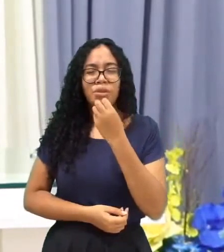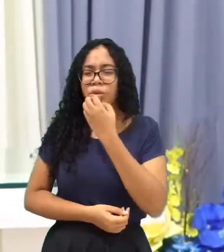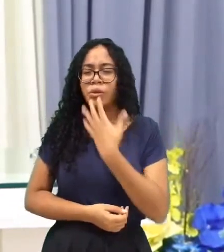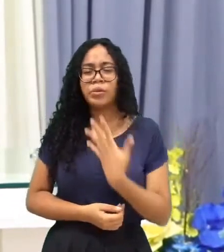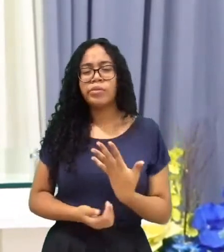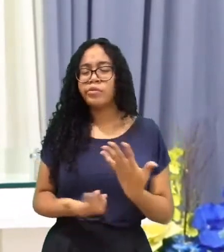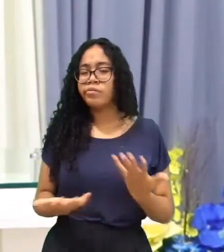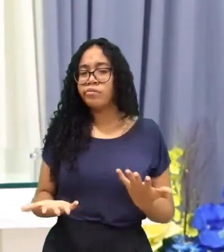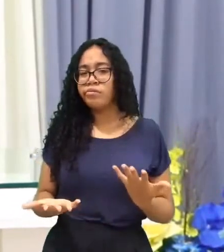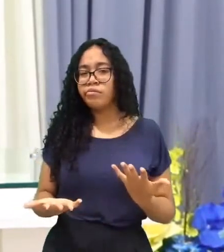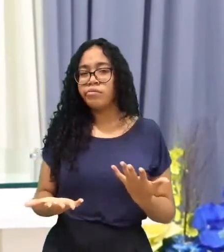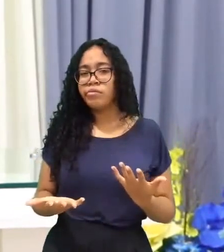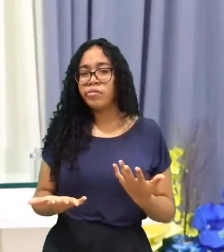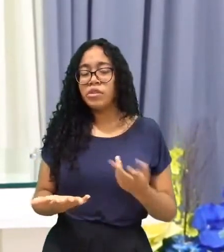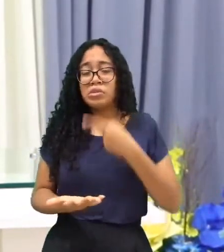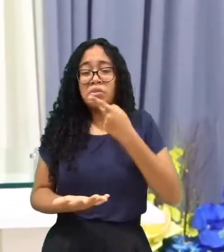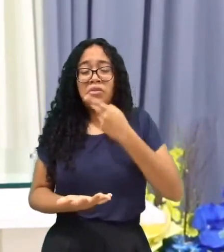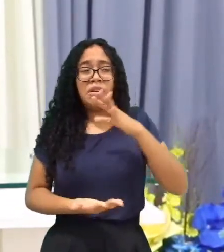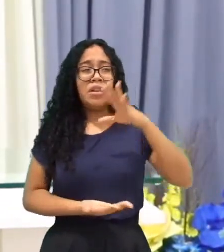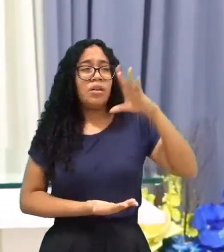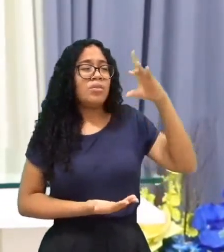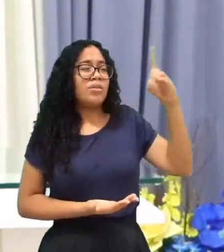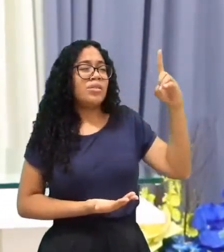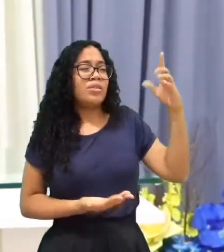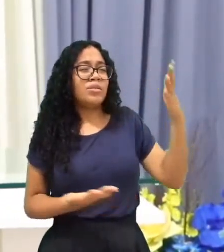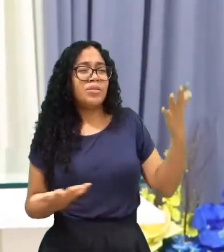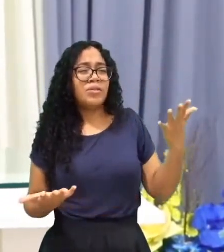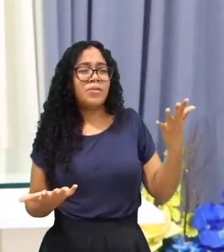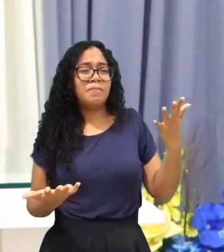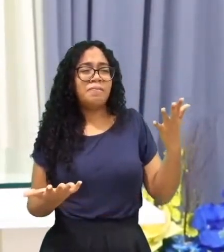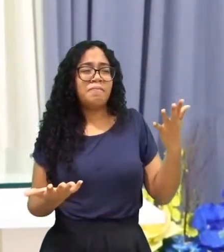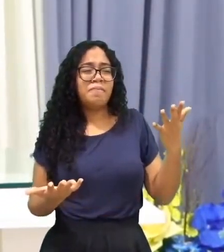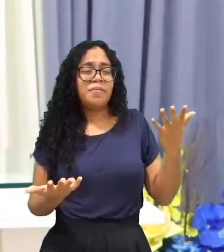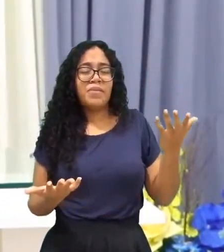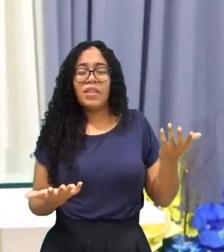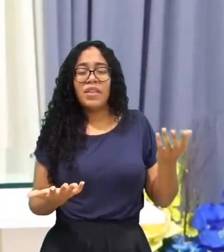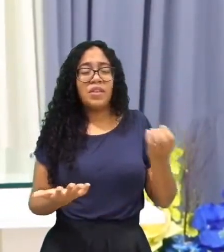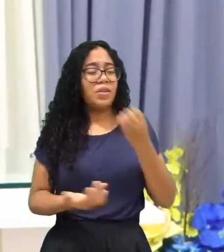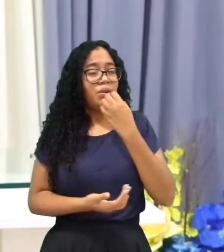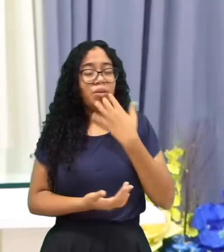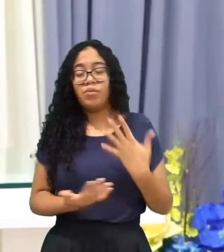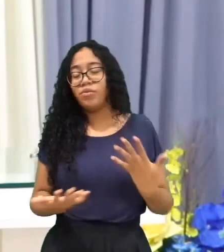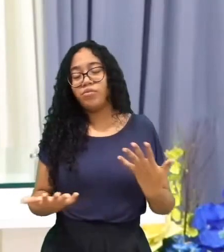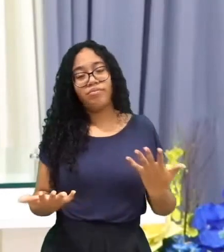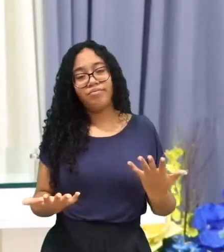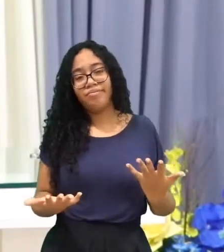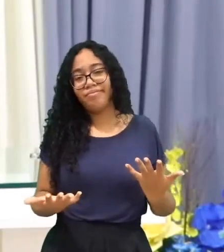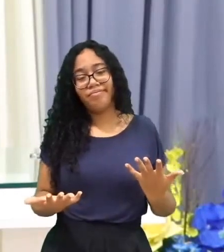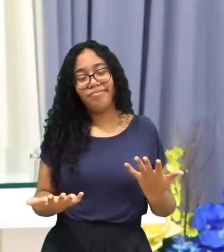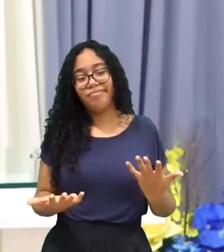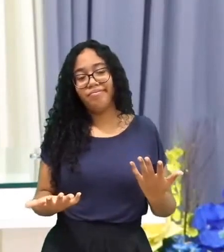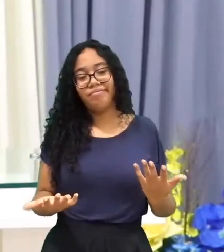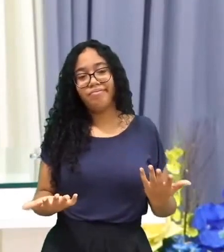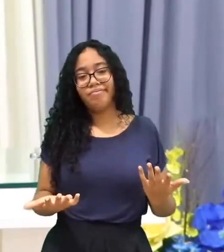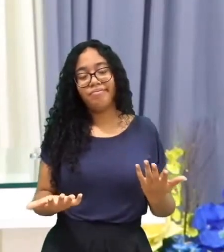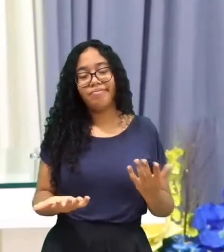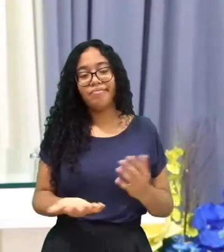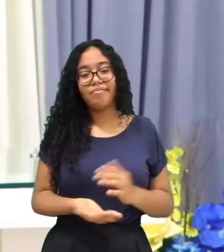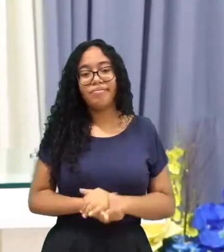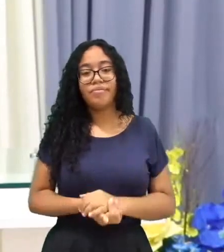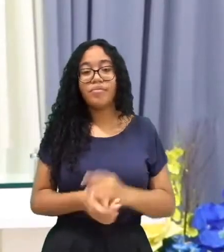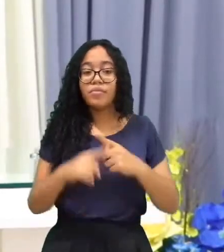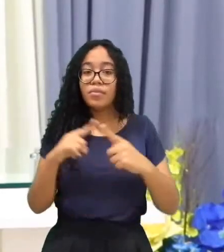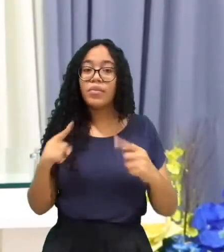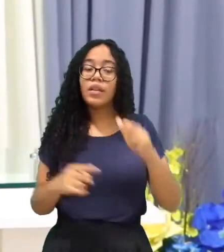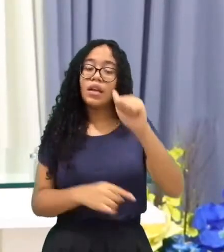tentou aconselhar Deus, que é um negócio desarrumado, tentar aconselhar Deus. Mas